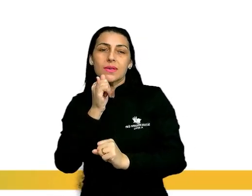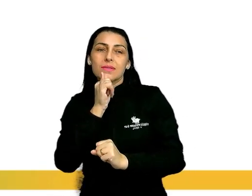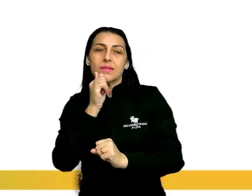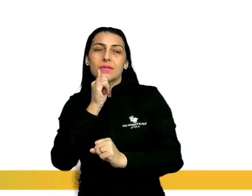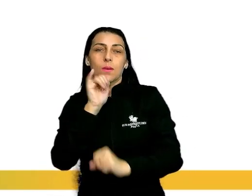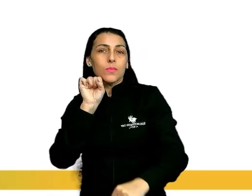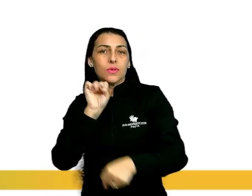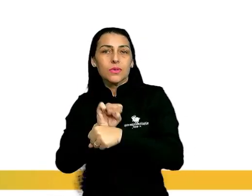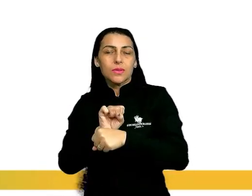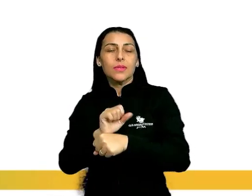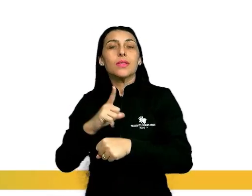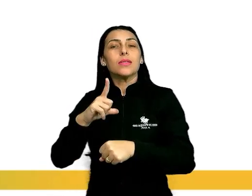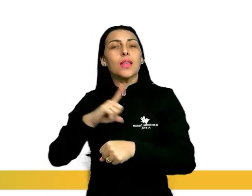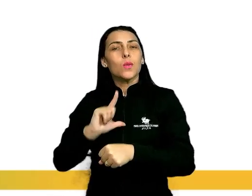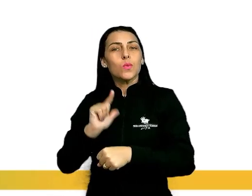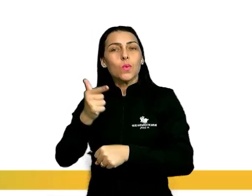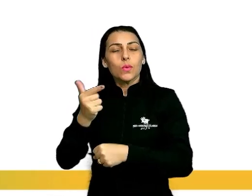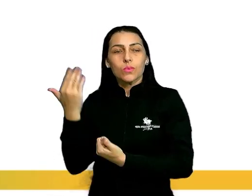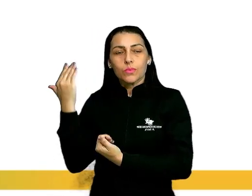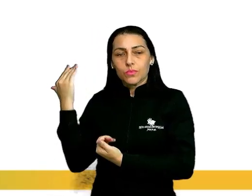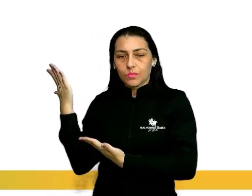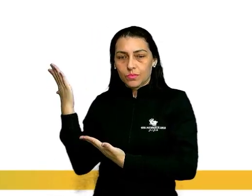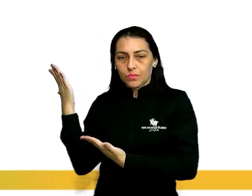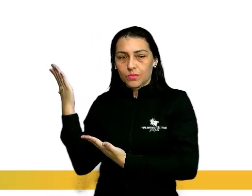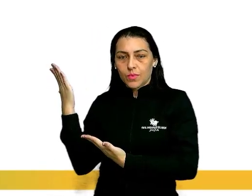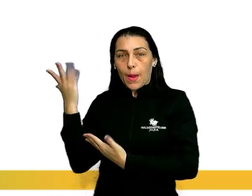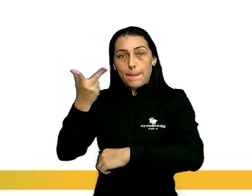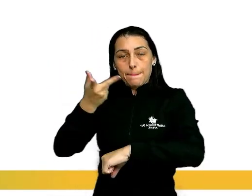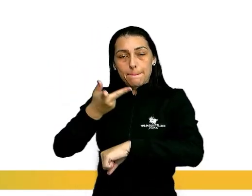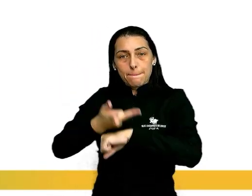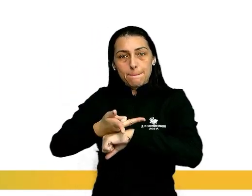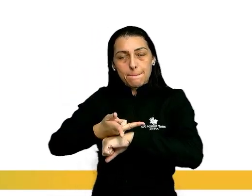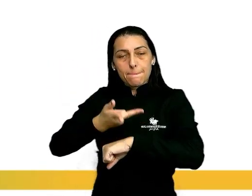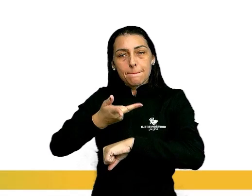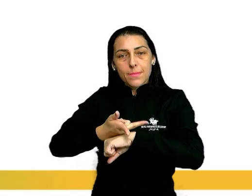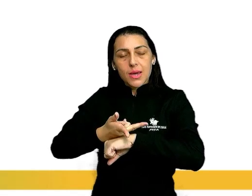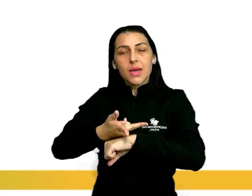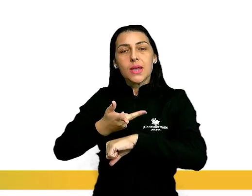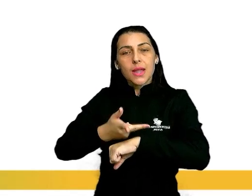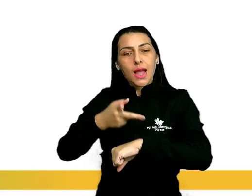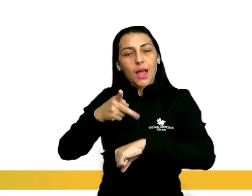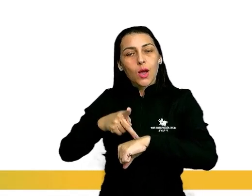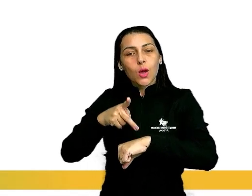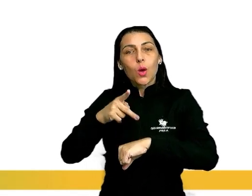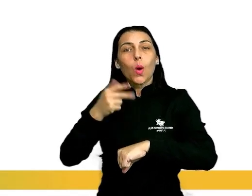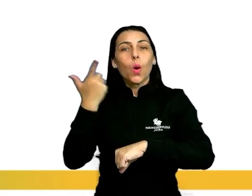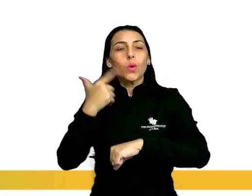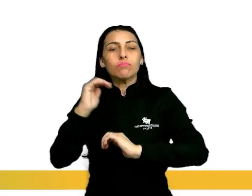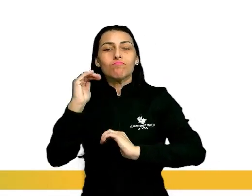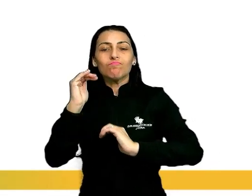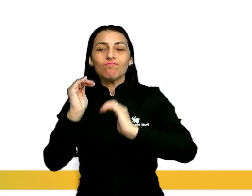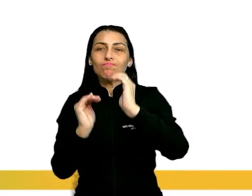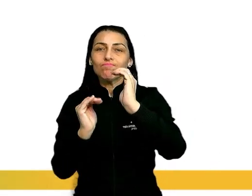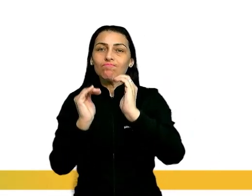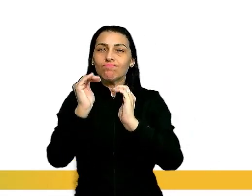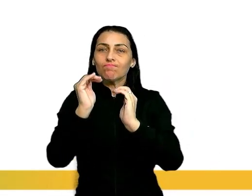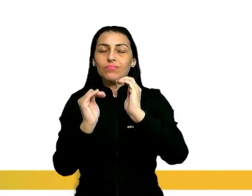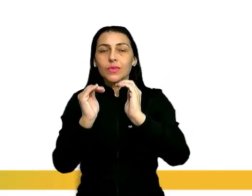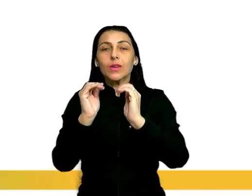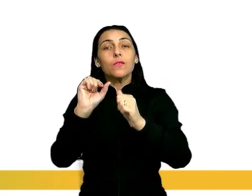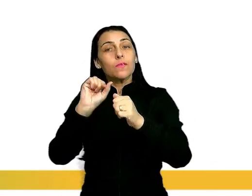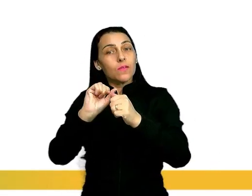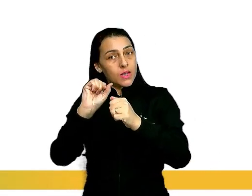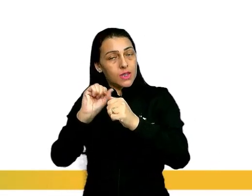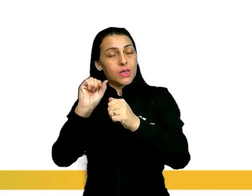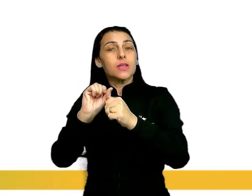estática e aqui temos outro né pegarmos um conjunto de pedras e conseguir equilibrar essas pedras quando a gente consegue